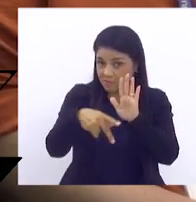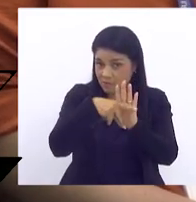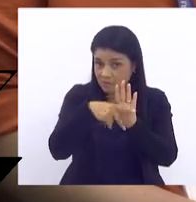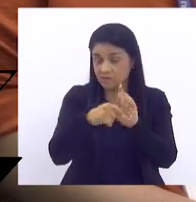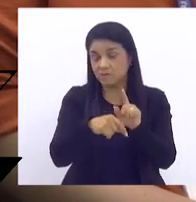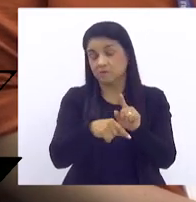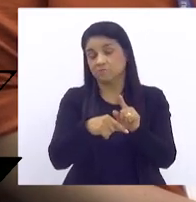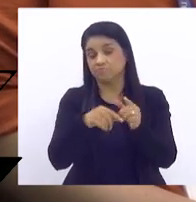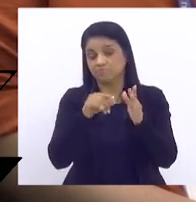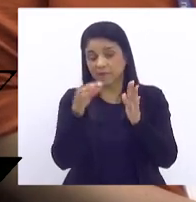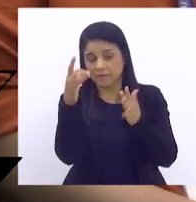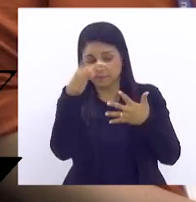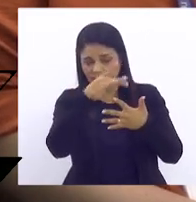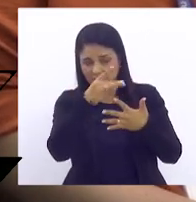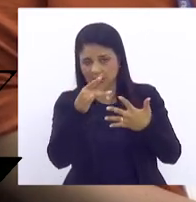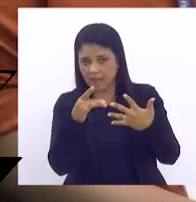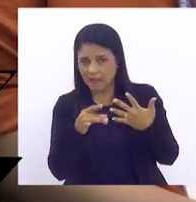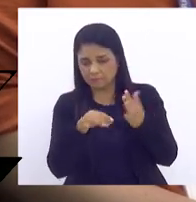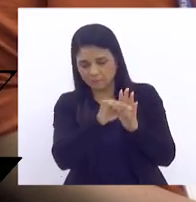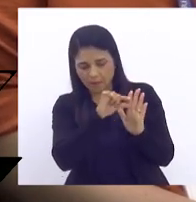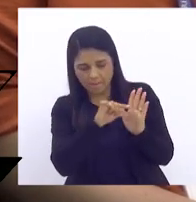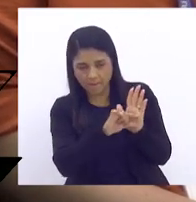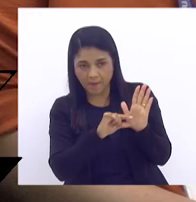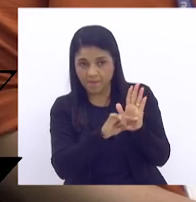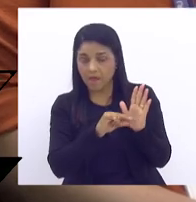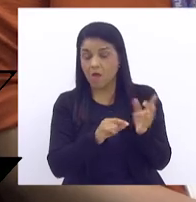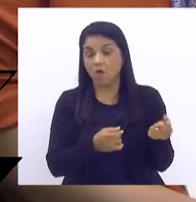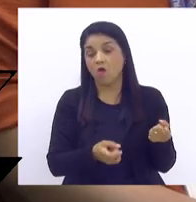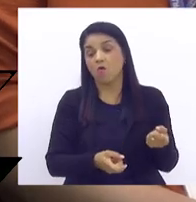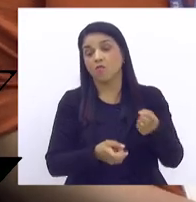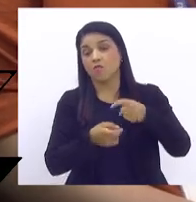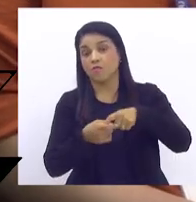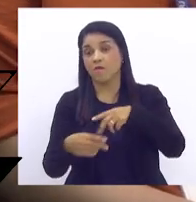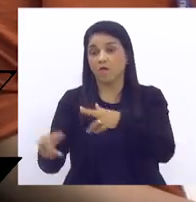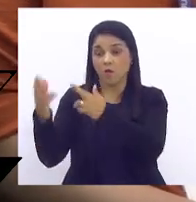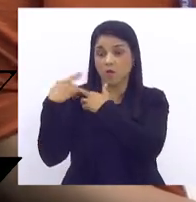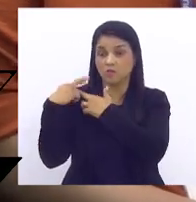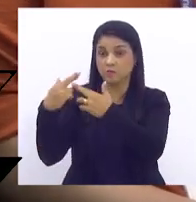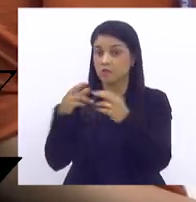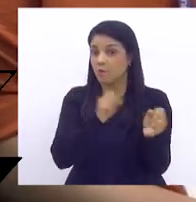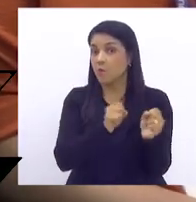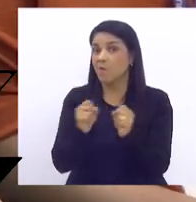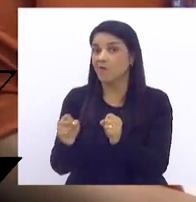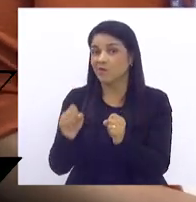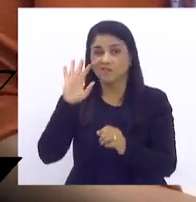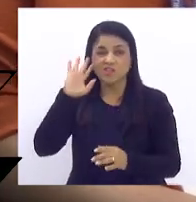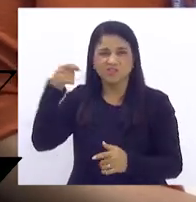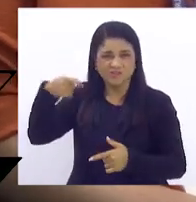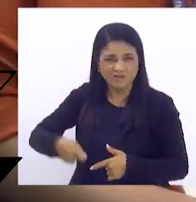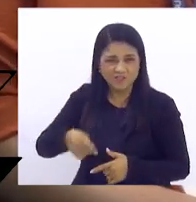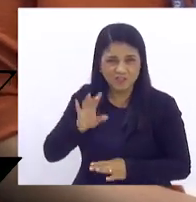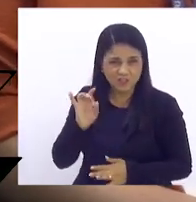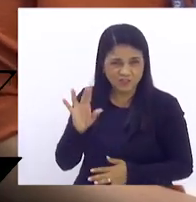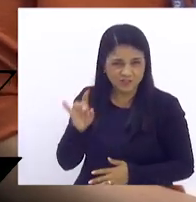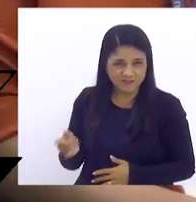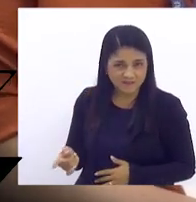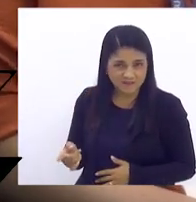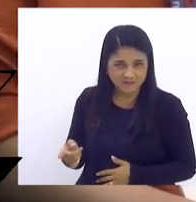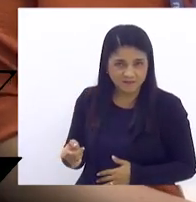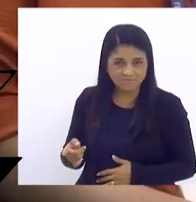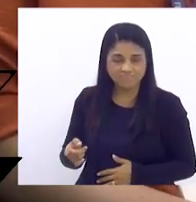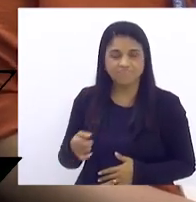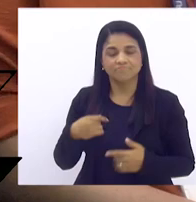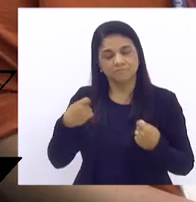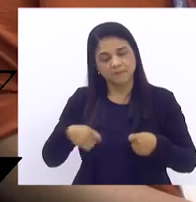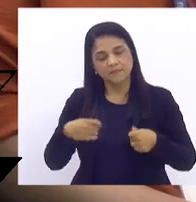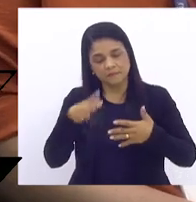devolve ao responsável pela sindicância um poder, né, extremo que deveria estar um pouco mais